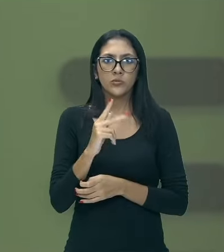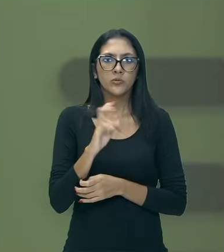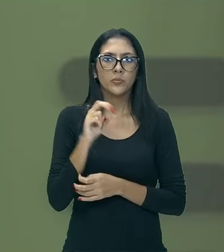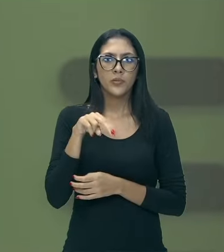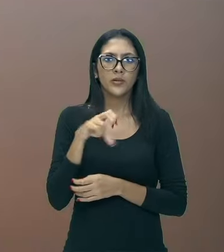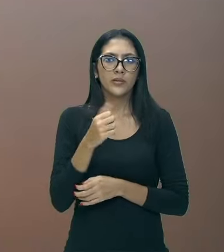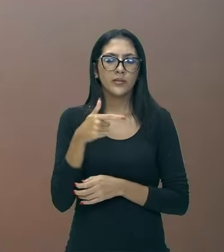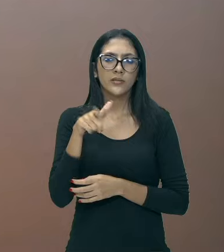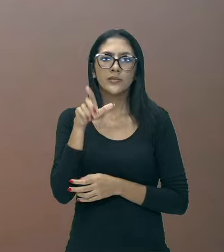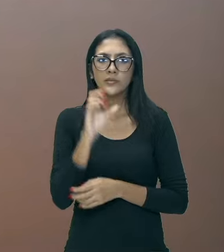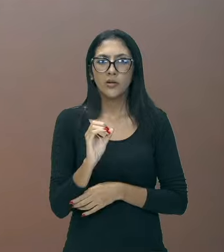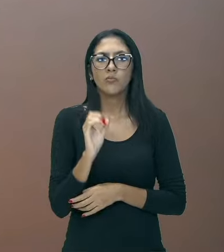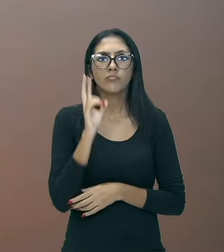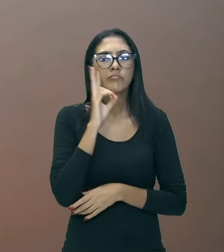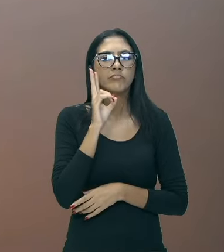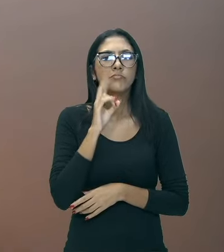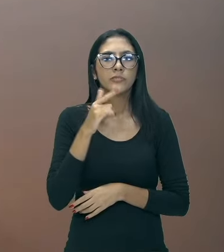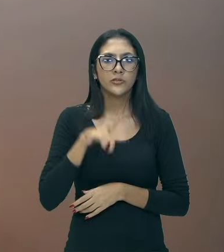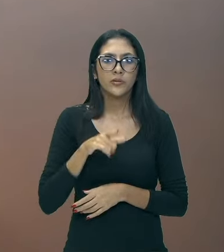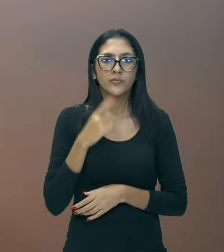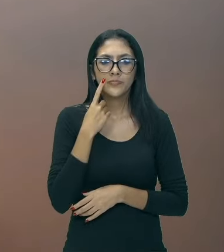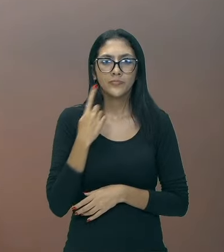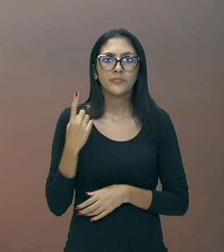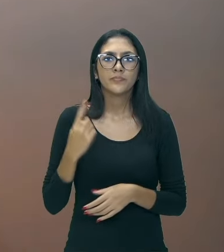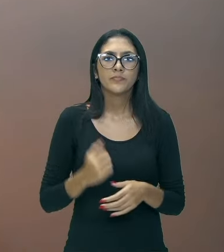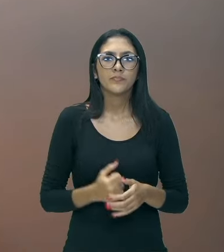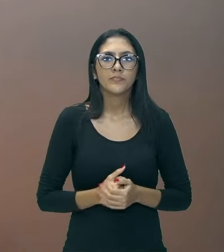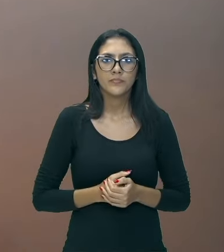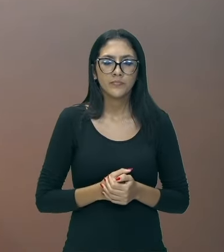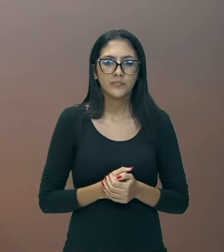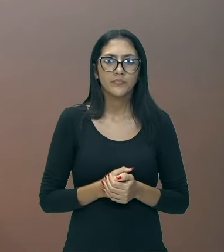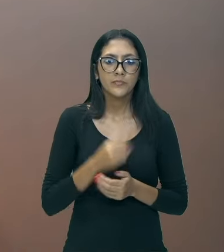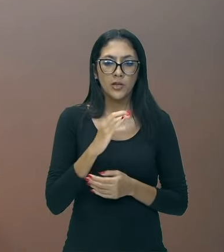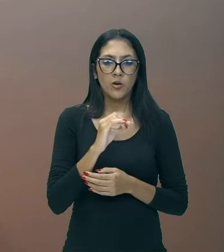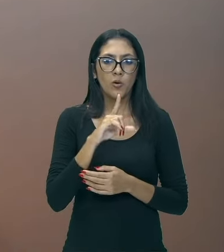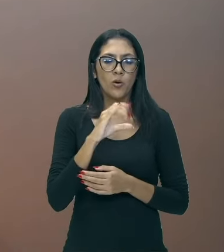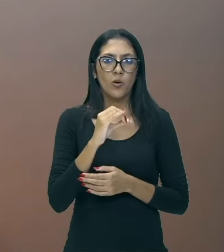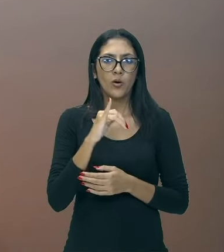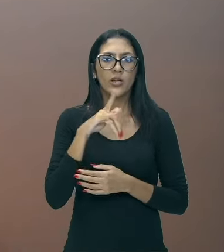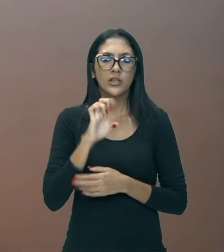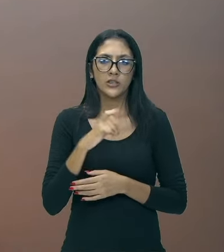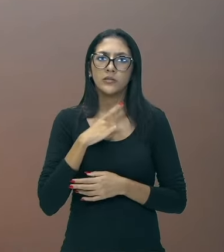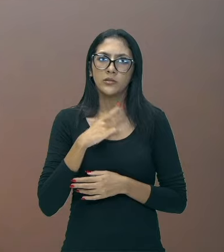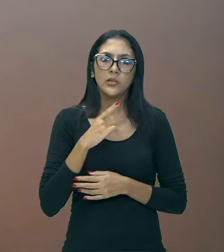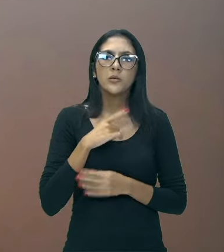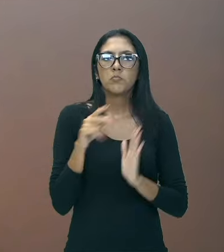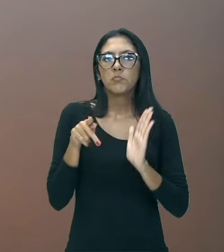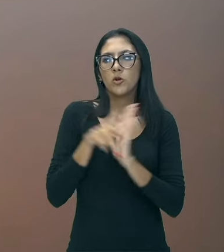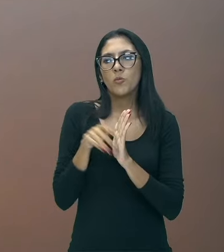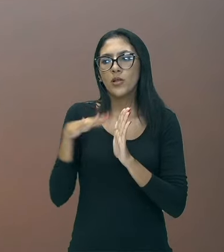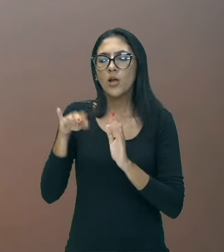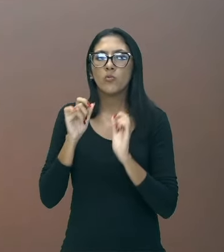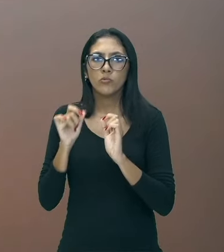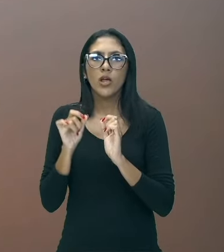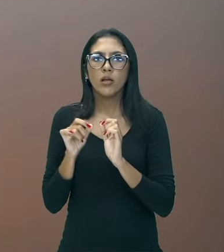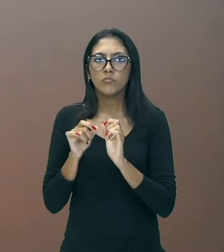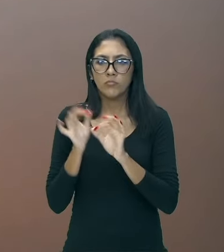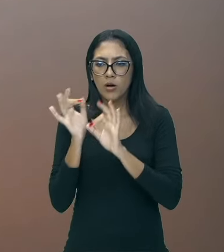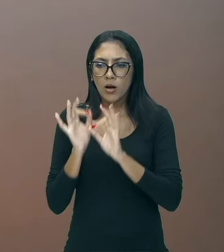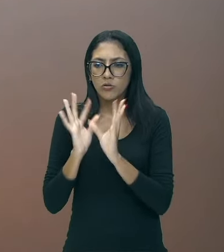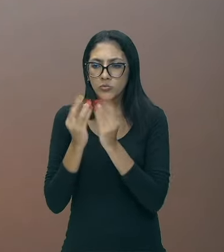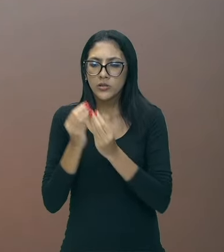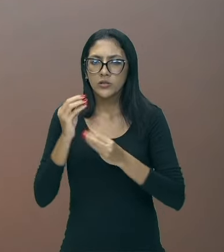Observem. Os colóides têm grande aplicação nas indústrias alimentícias. Muitos dos materiais